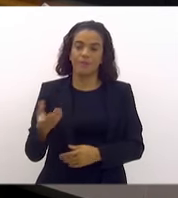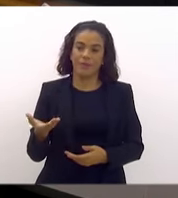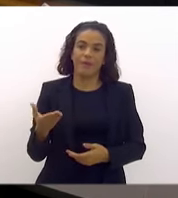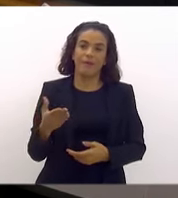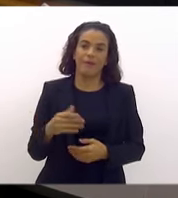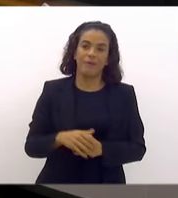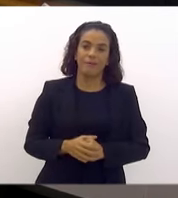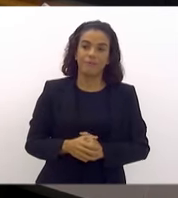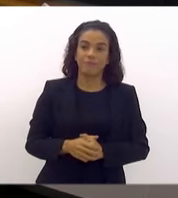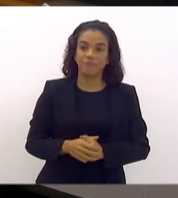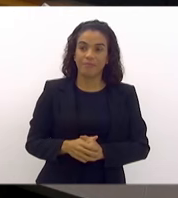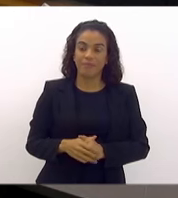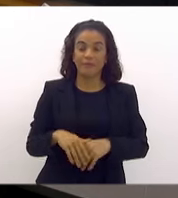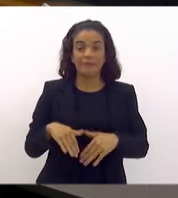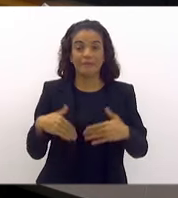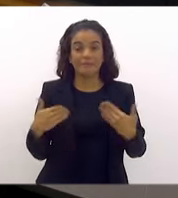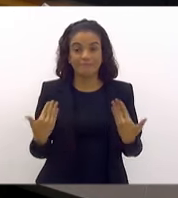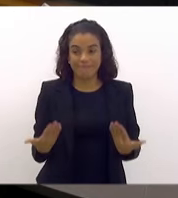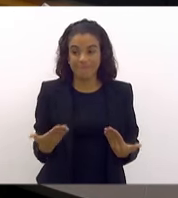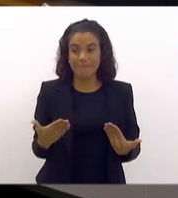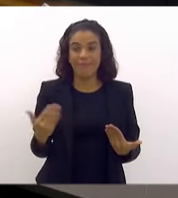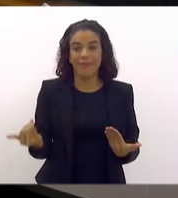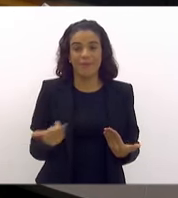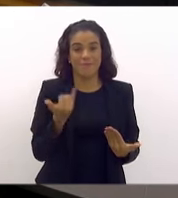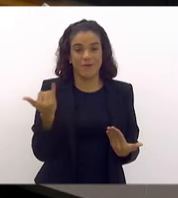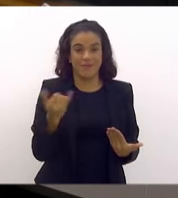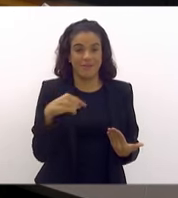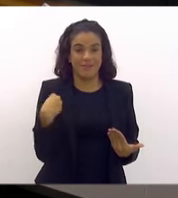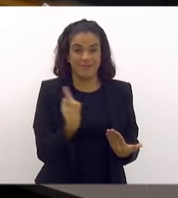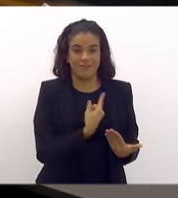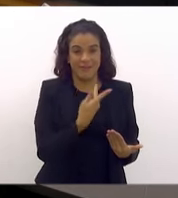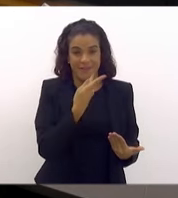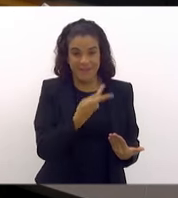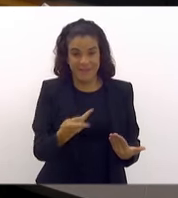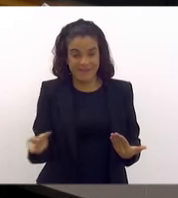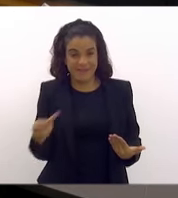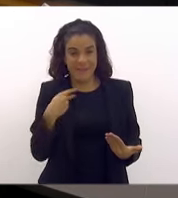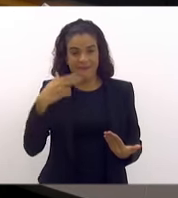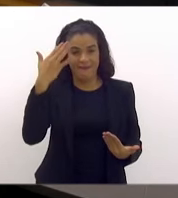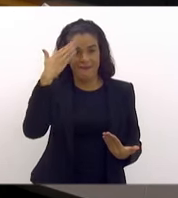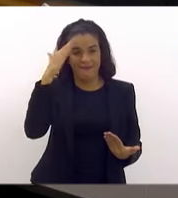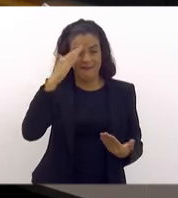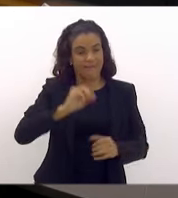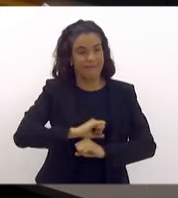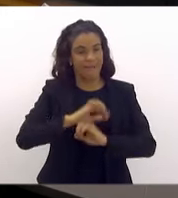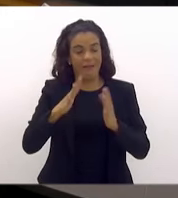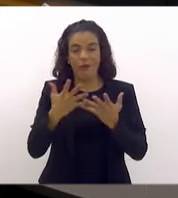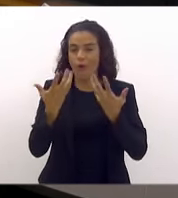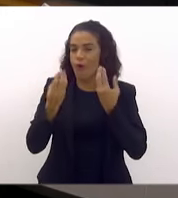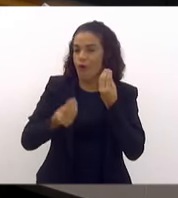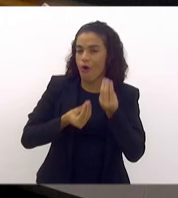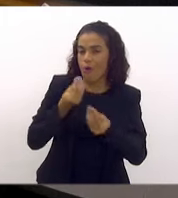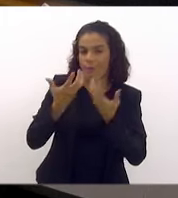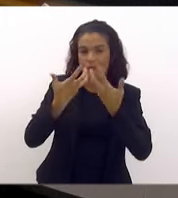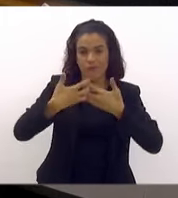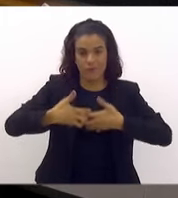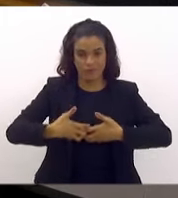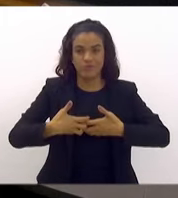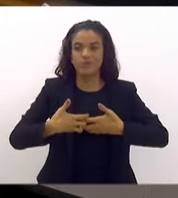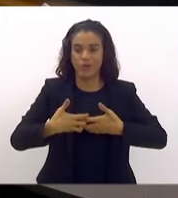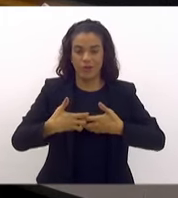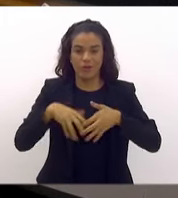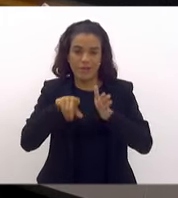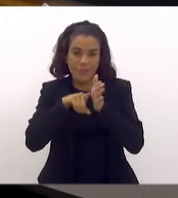é por ali então a gente é importante que a gente possa visitar e entender como é que funciona essa